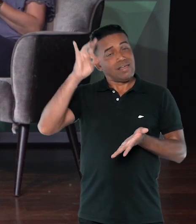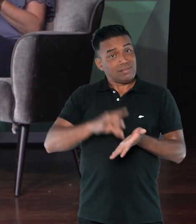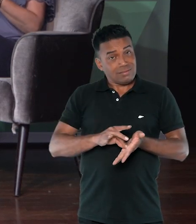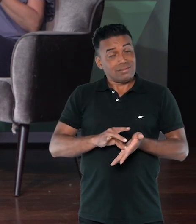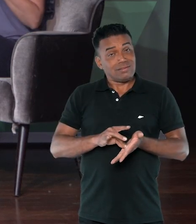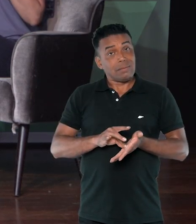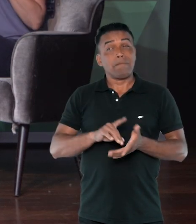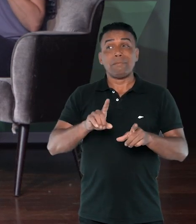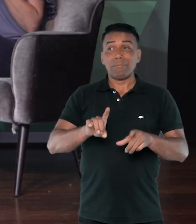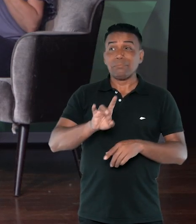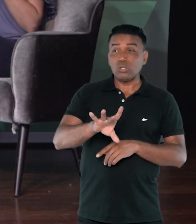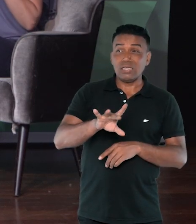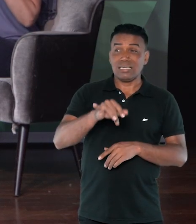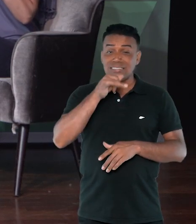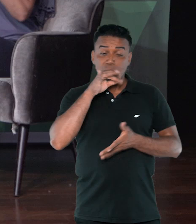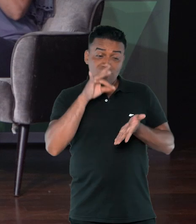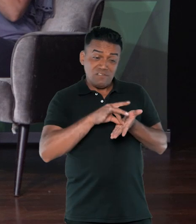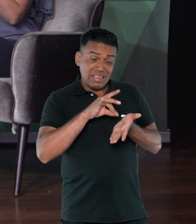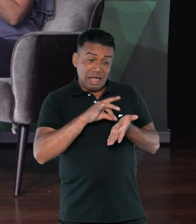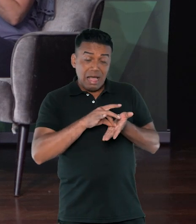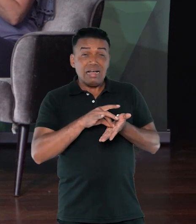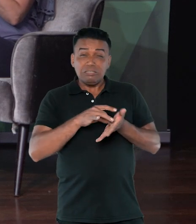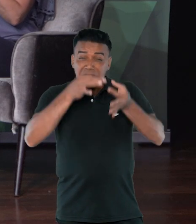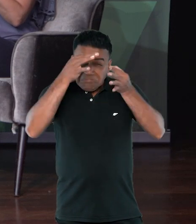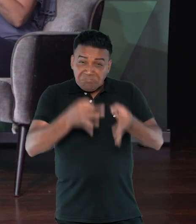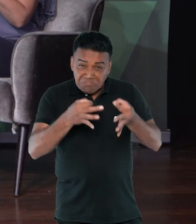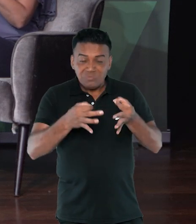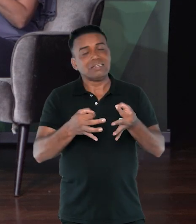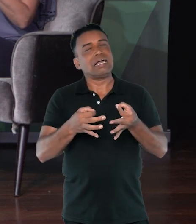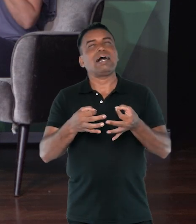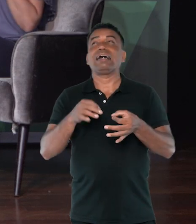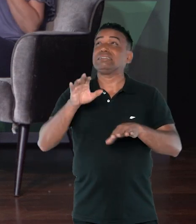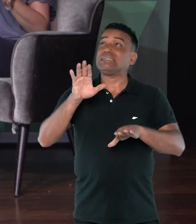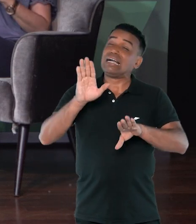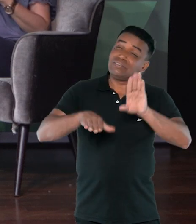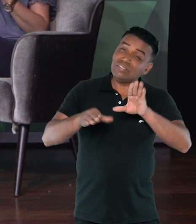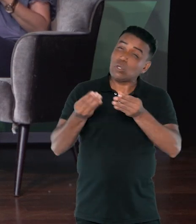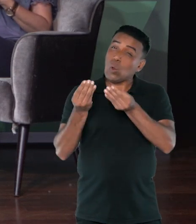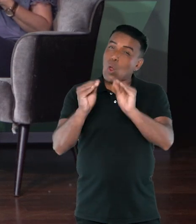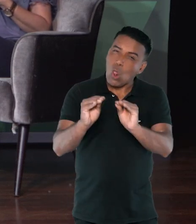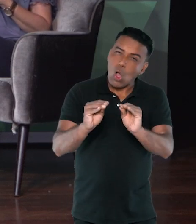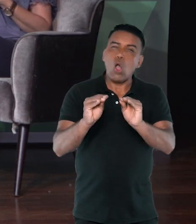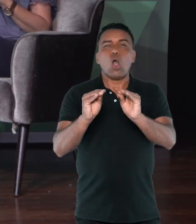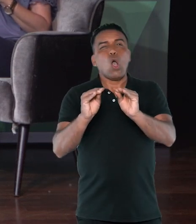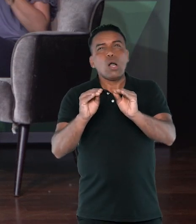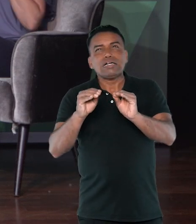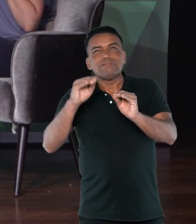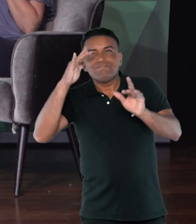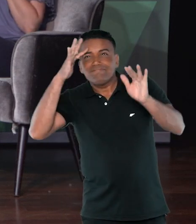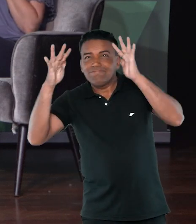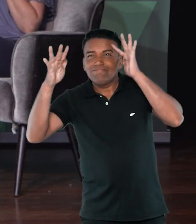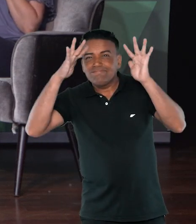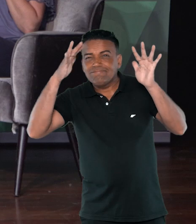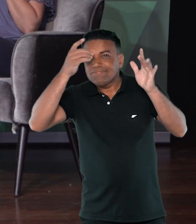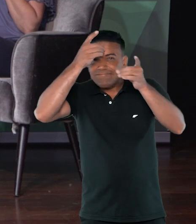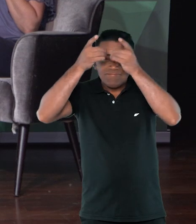letra, não tem como a gente não colocar um pouco de ficção através de uma liberdade poética mesmo. Por exemplo, a